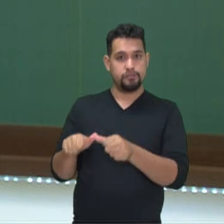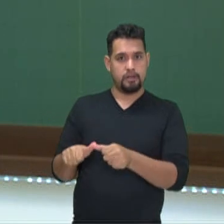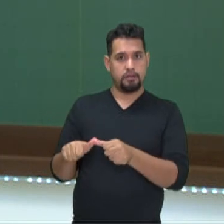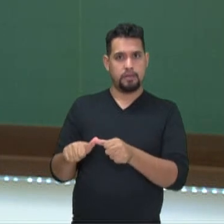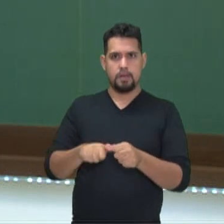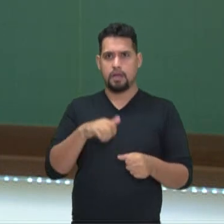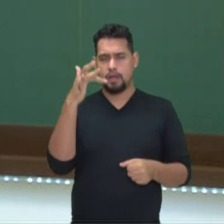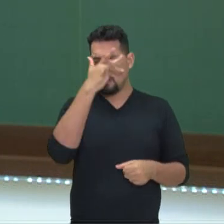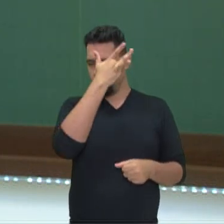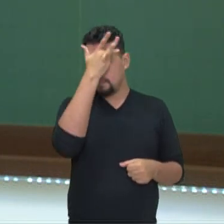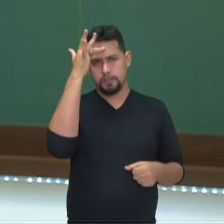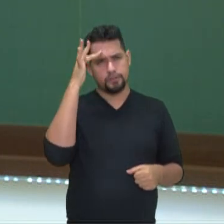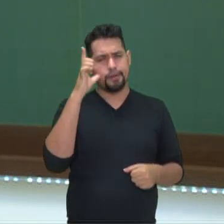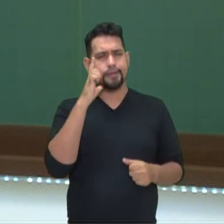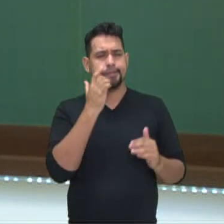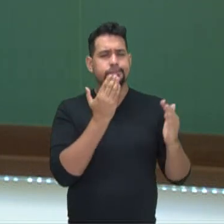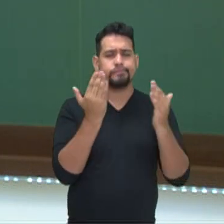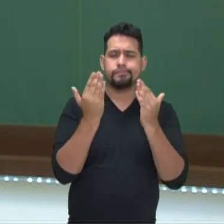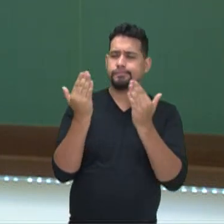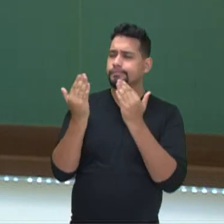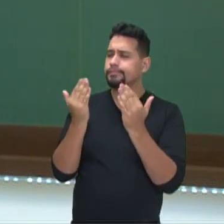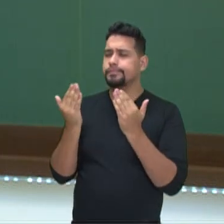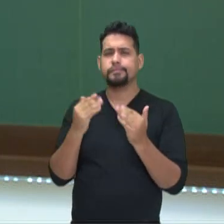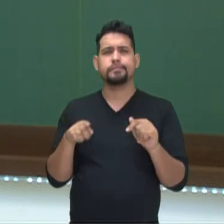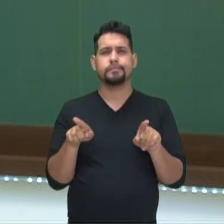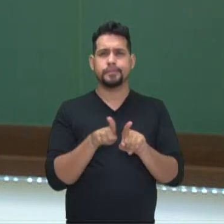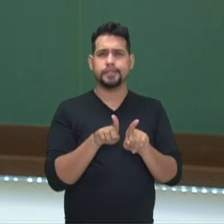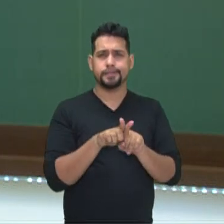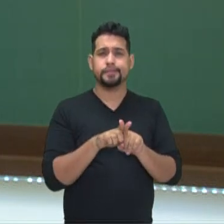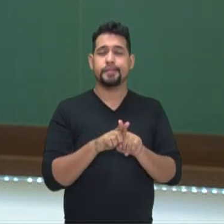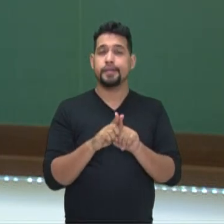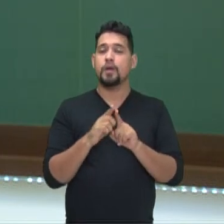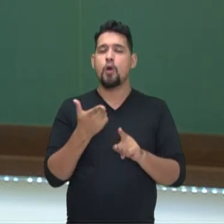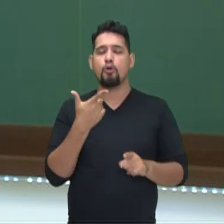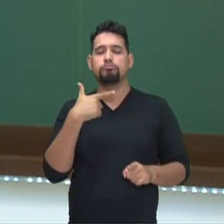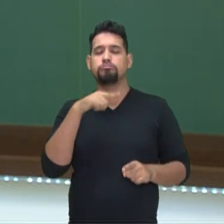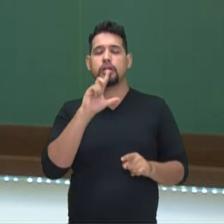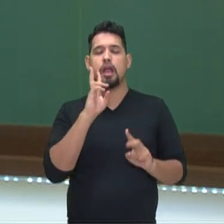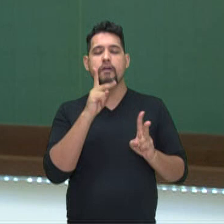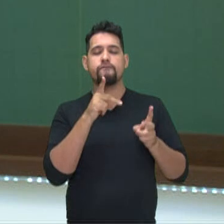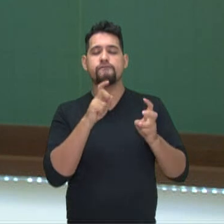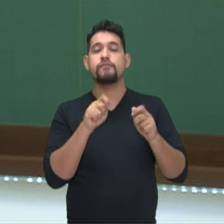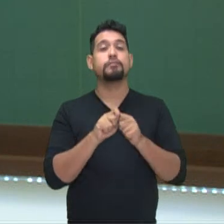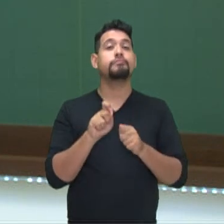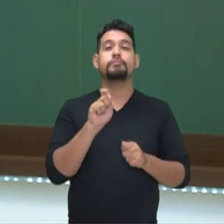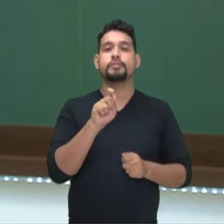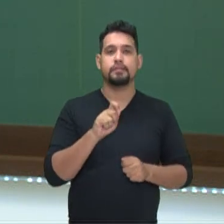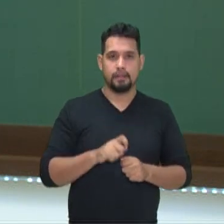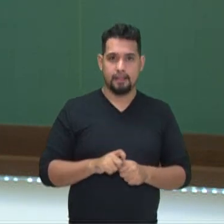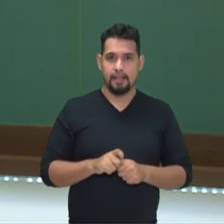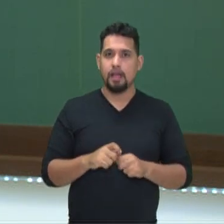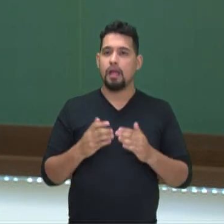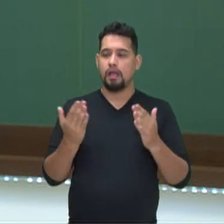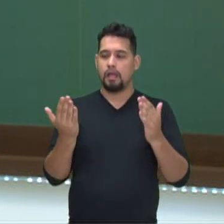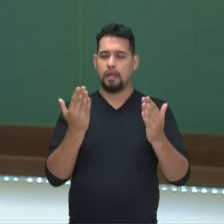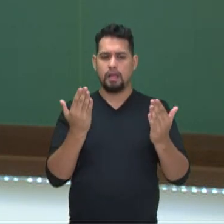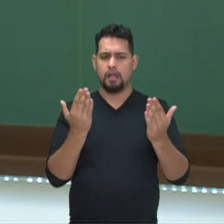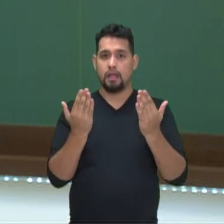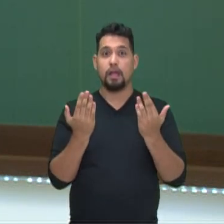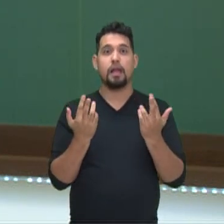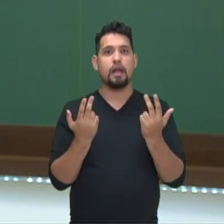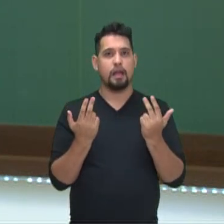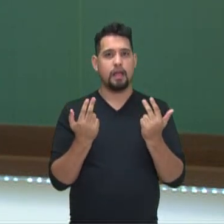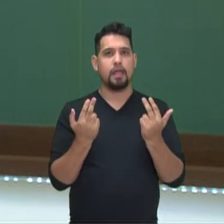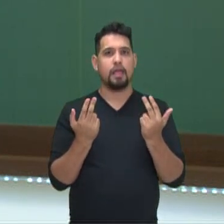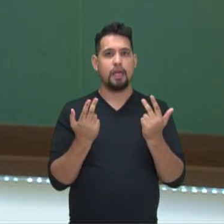que a pessoa que está analisando ali, o leitor, o observador, consiga fazer uma assimilação, né?